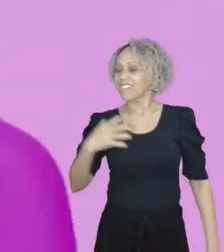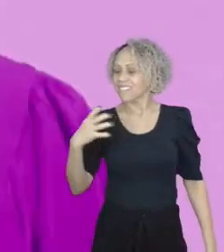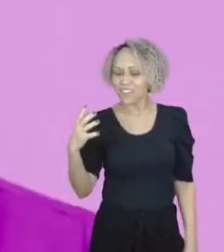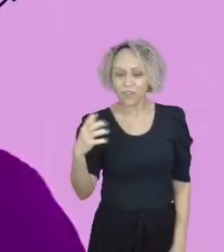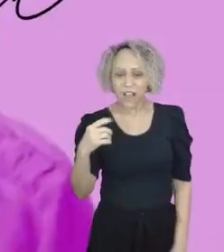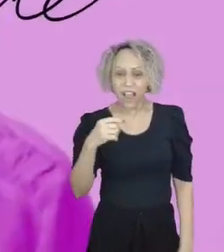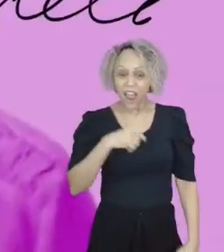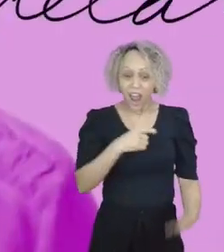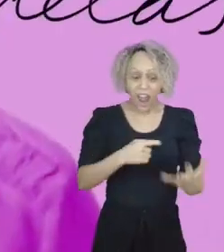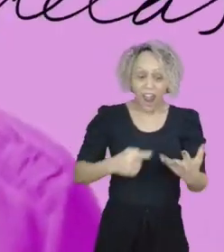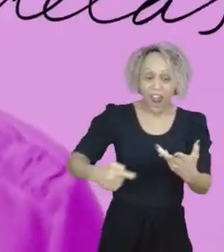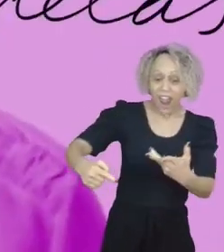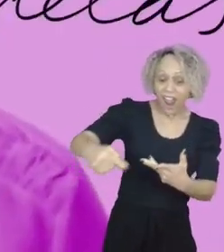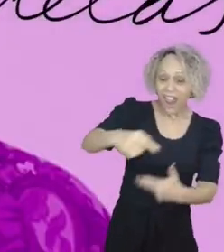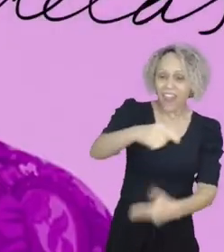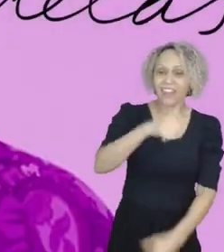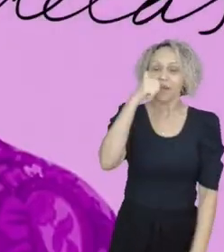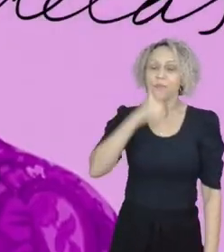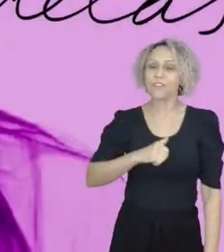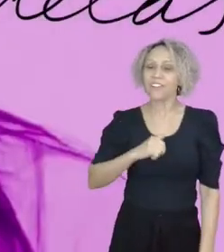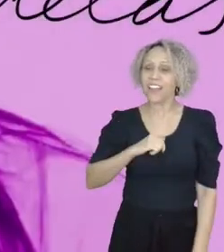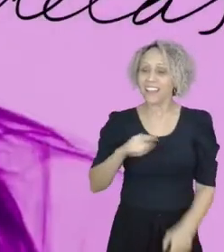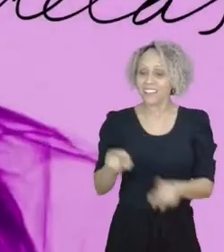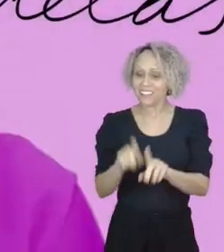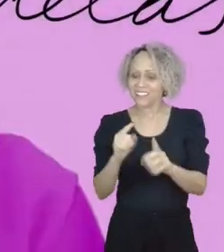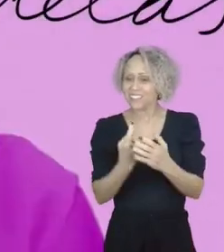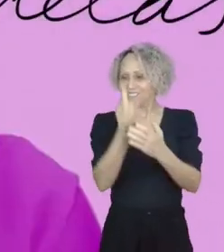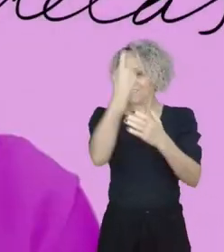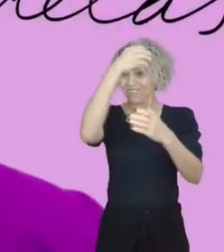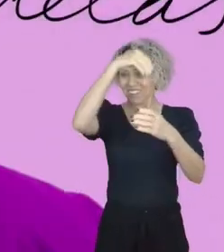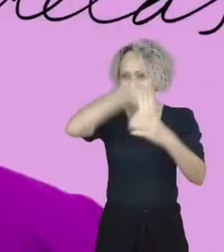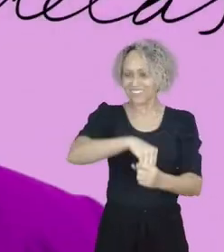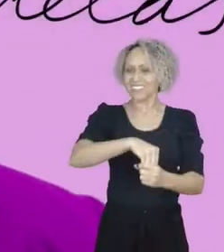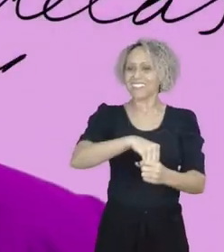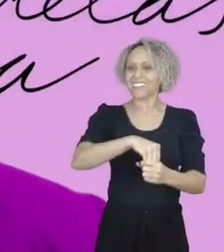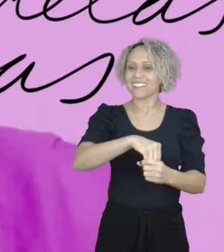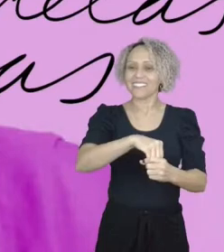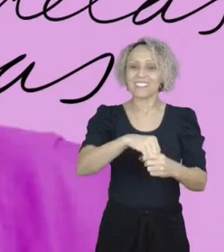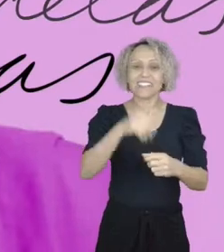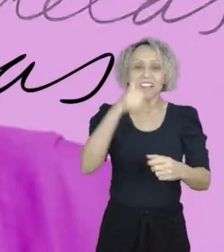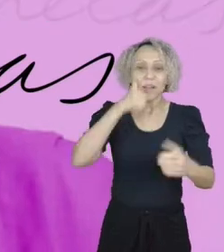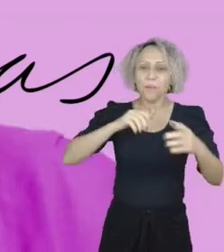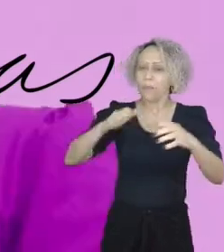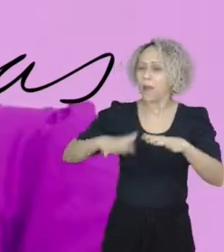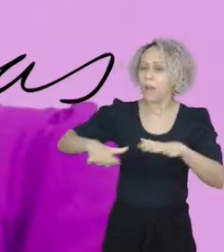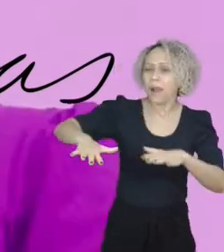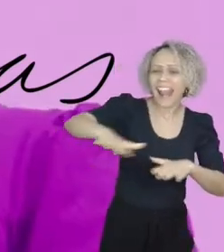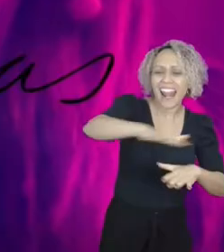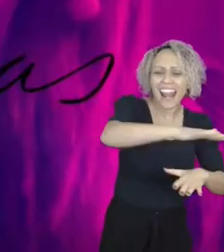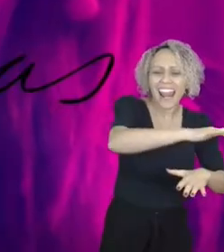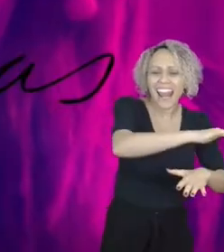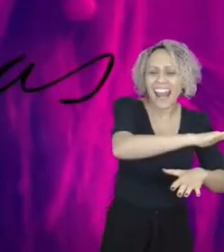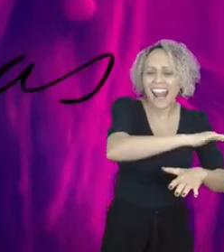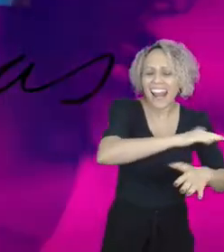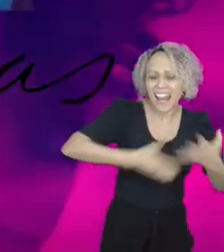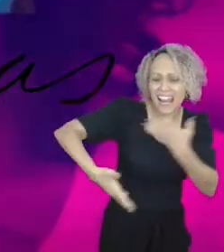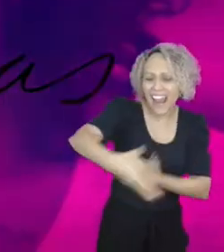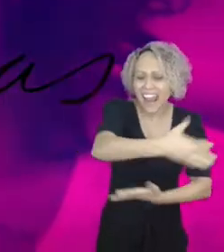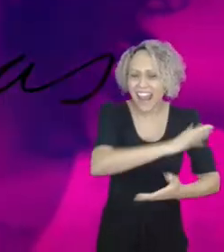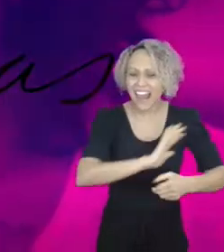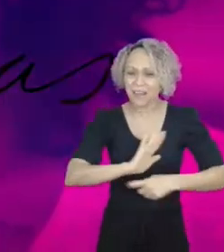Eu sou uma delas, são elas por elas, ocupando os espaços de